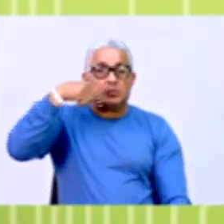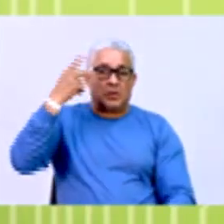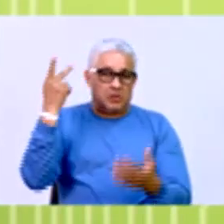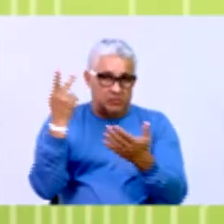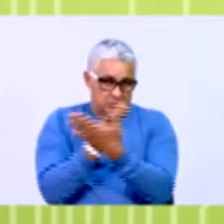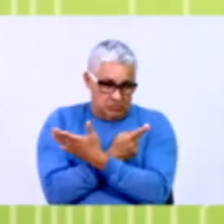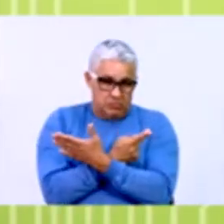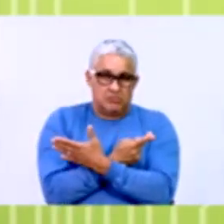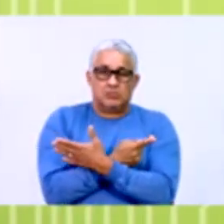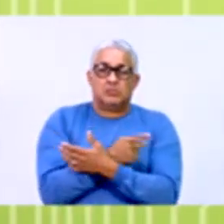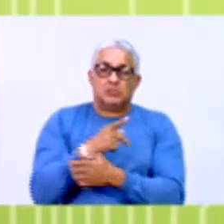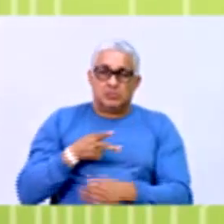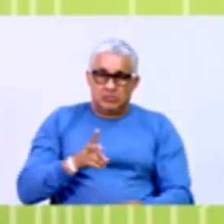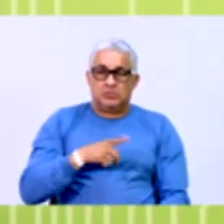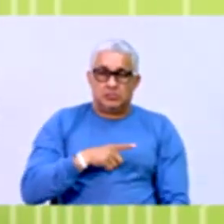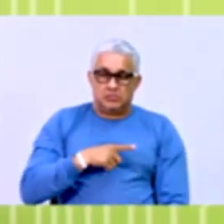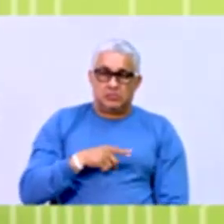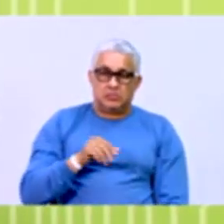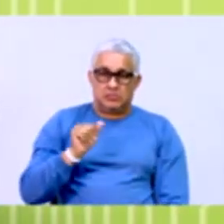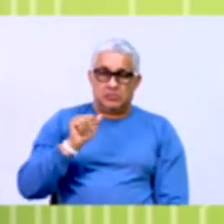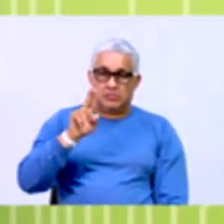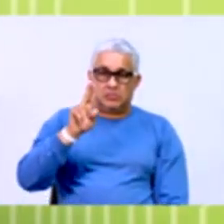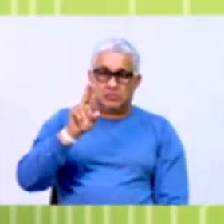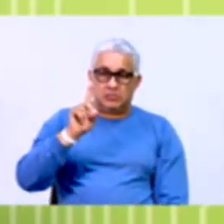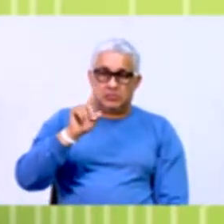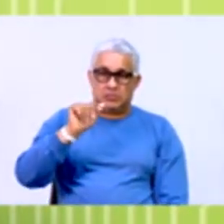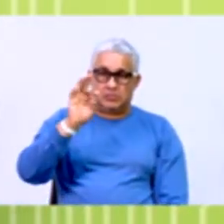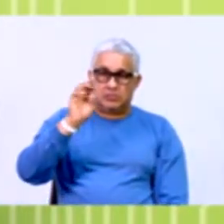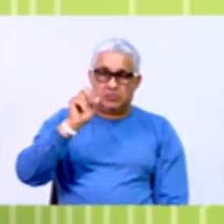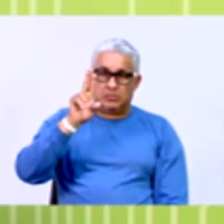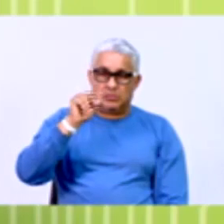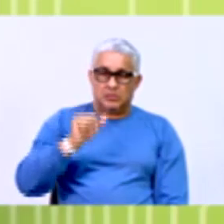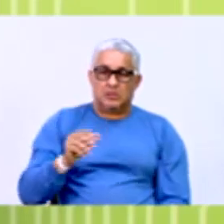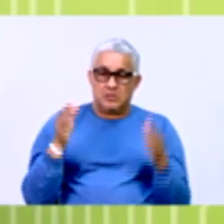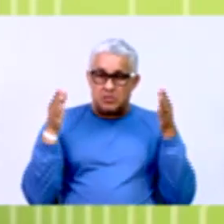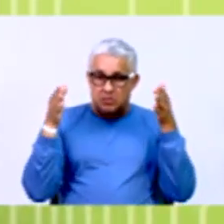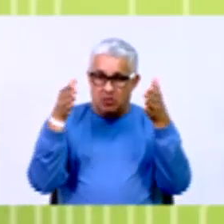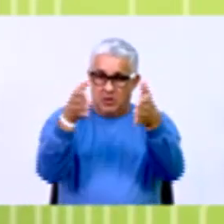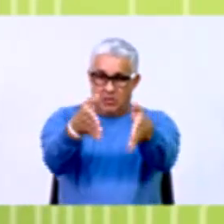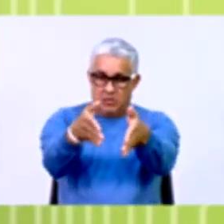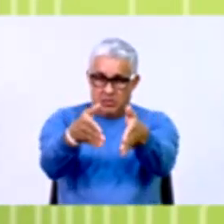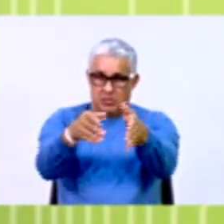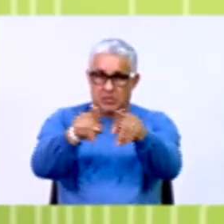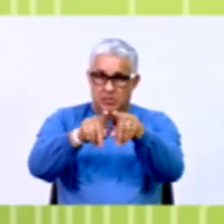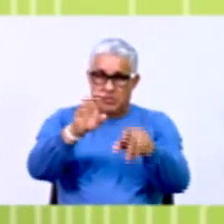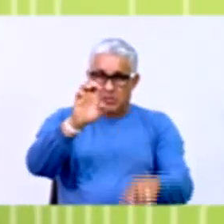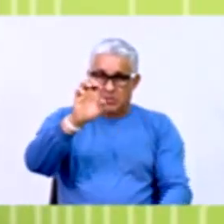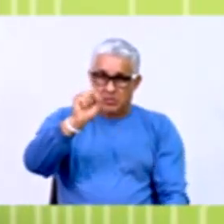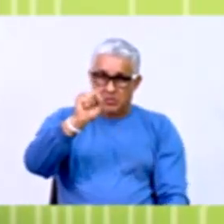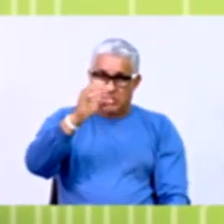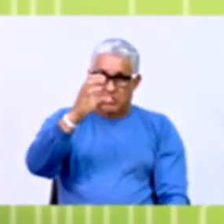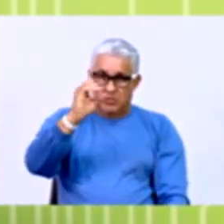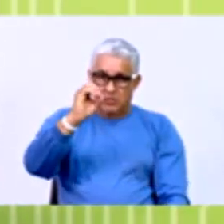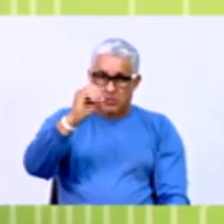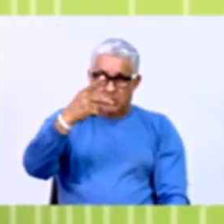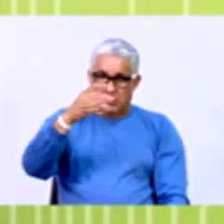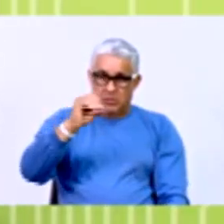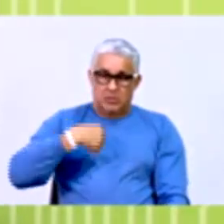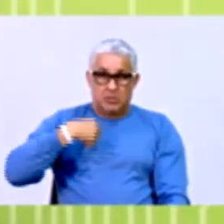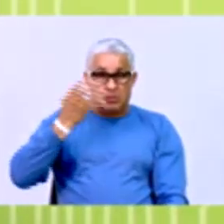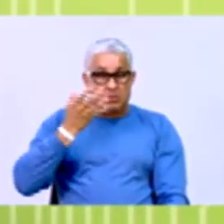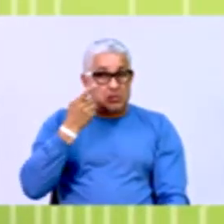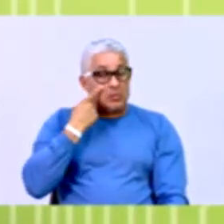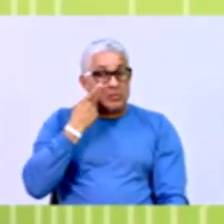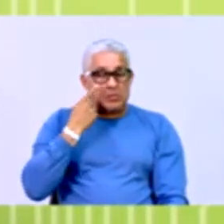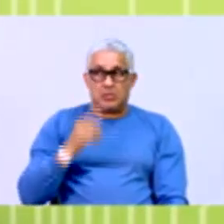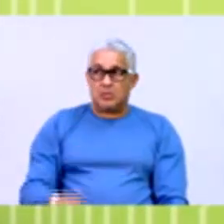né, sempre a auditoria ela se baseia em parâmetros, em foco e em escopo, né? Então eu quero ver aqui como é que